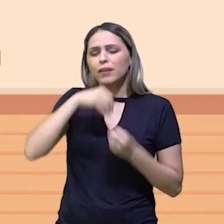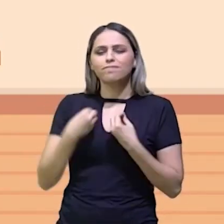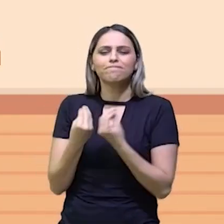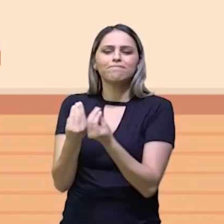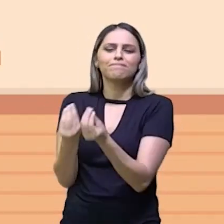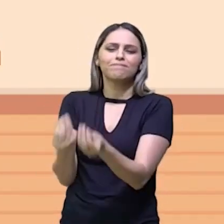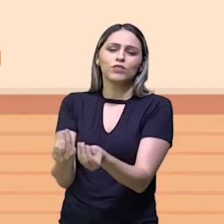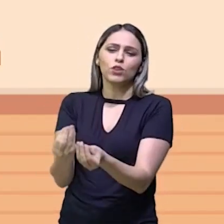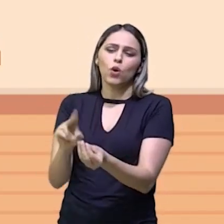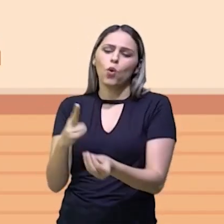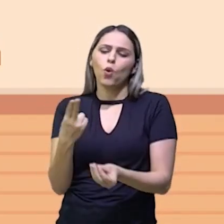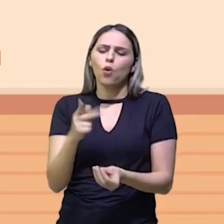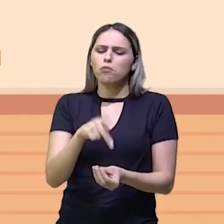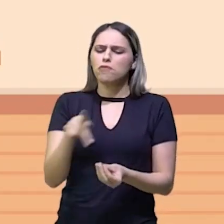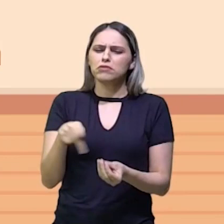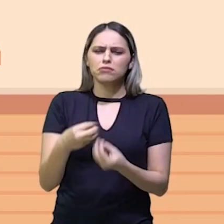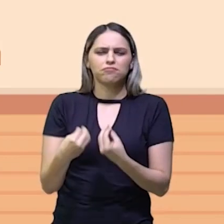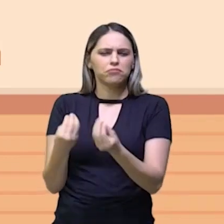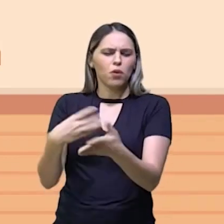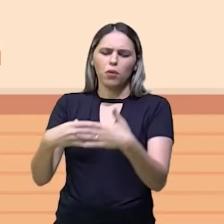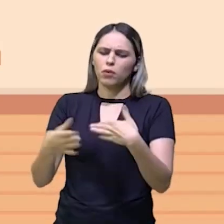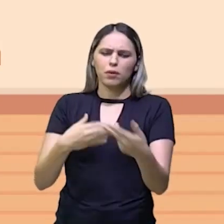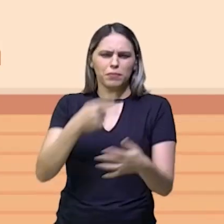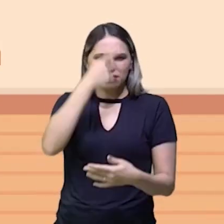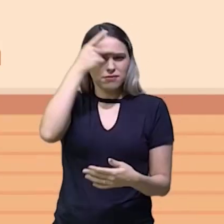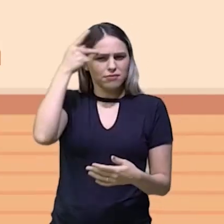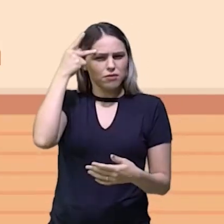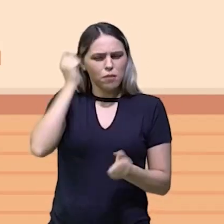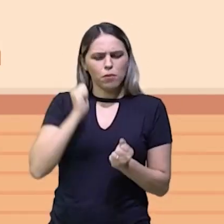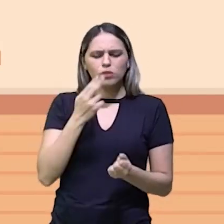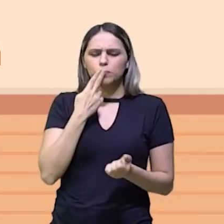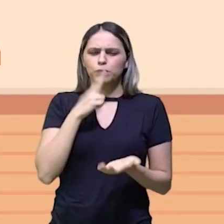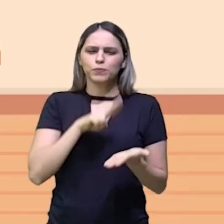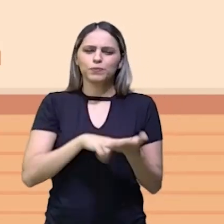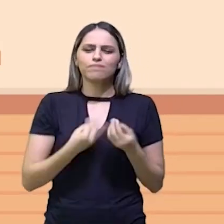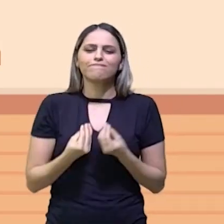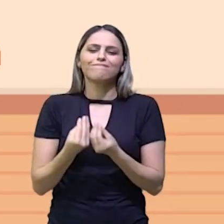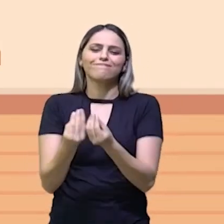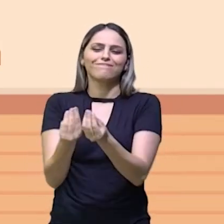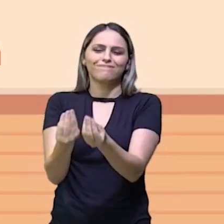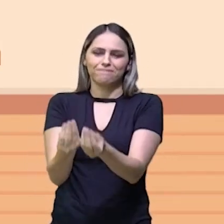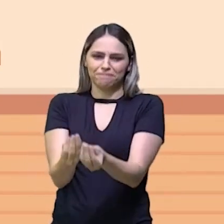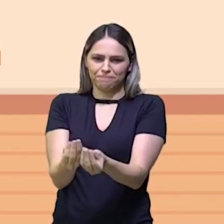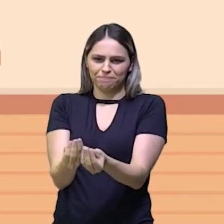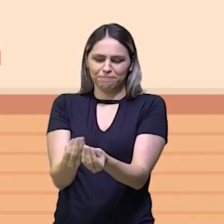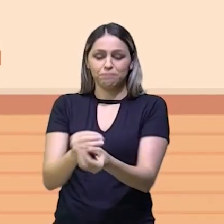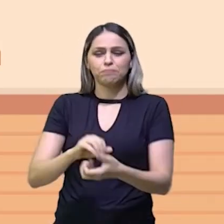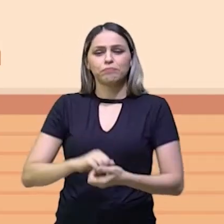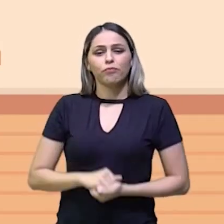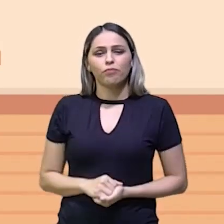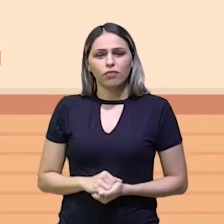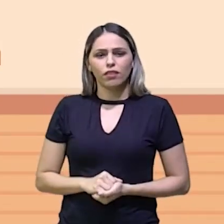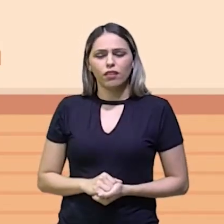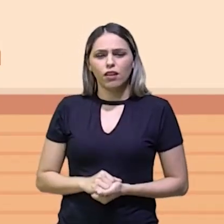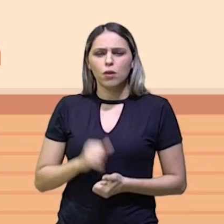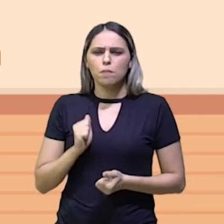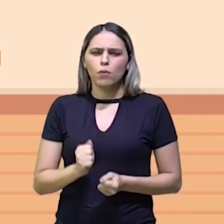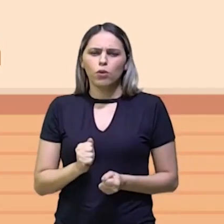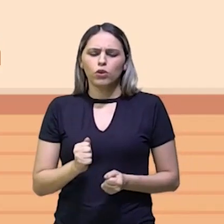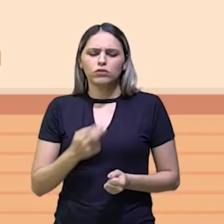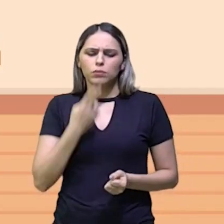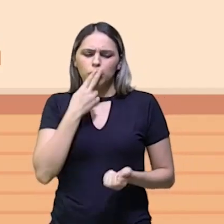para a professora, ou para quem quer que você queira dar esta carta de amor? A carta de amor pode ser uma carta